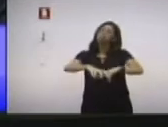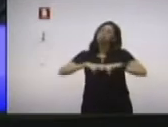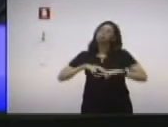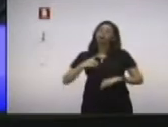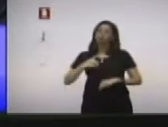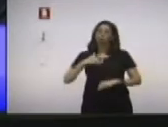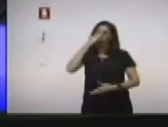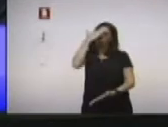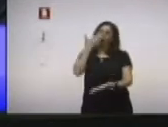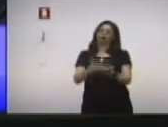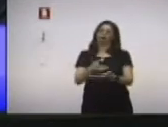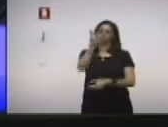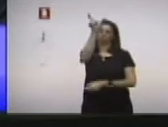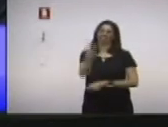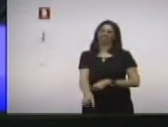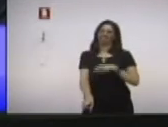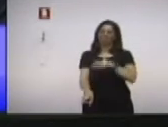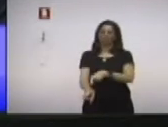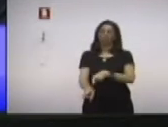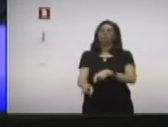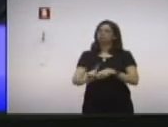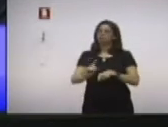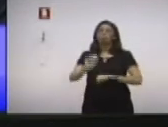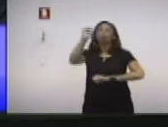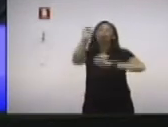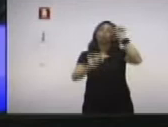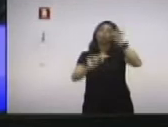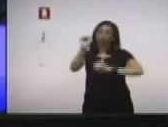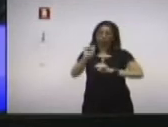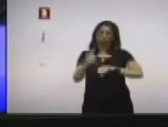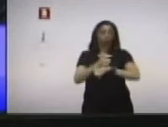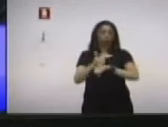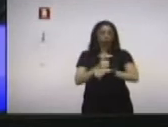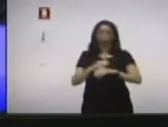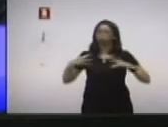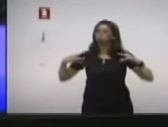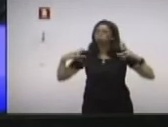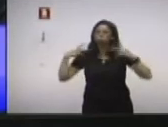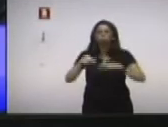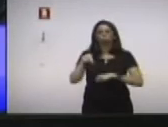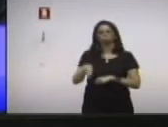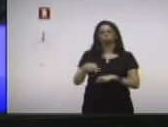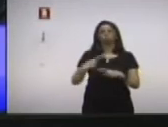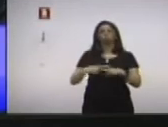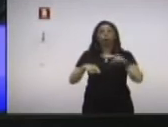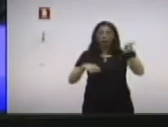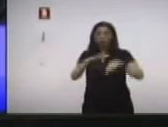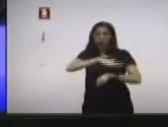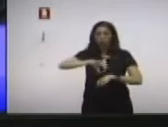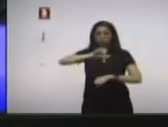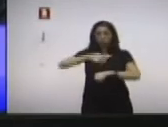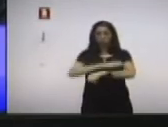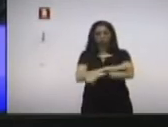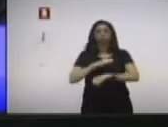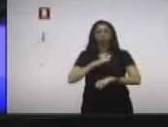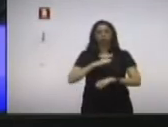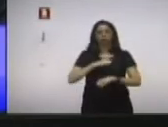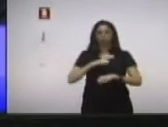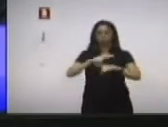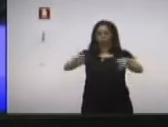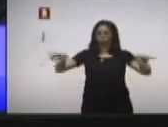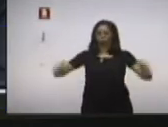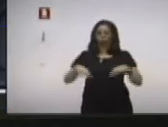vamos olhar para frente estou olhando para frente hoje aquela área já está sendo utilizada pela Sabesp